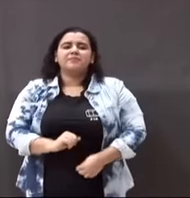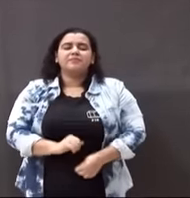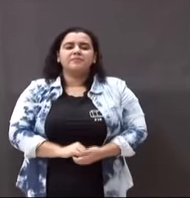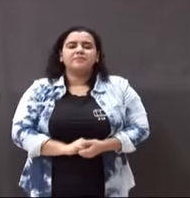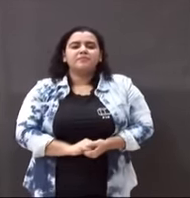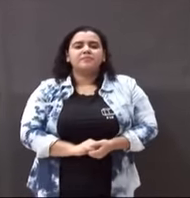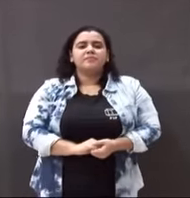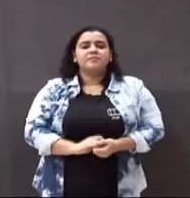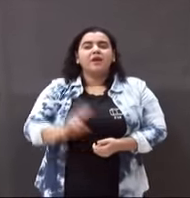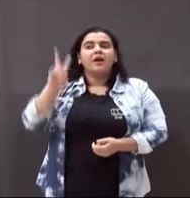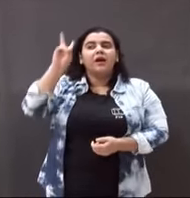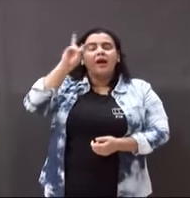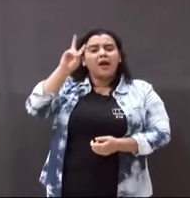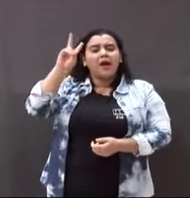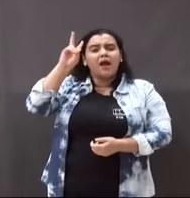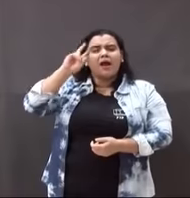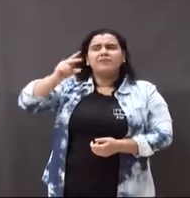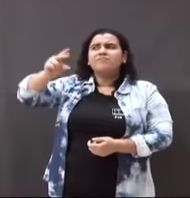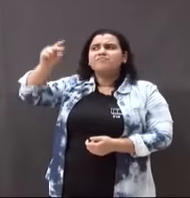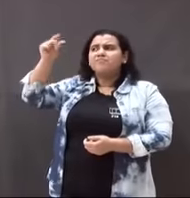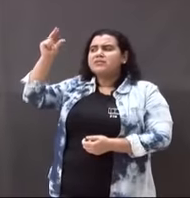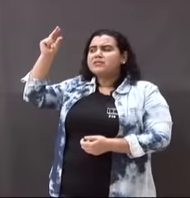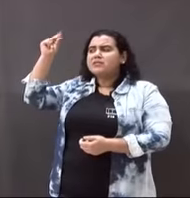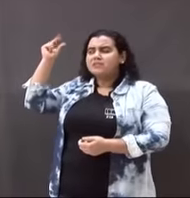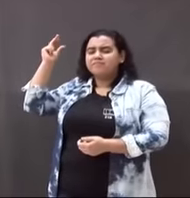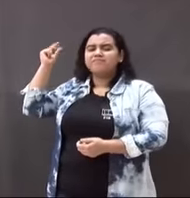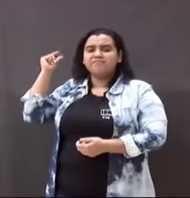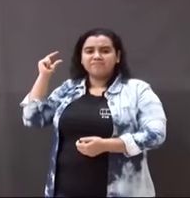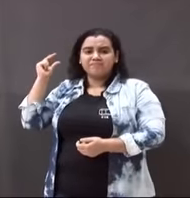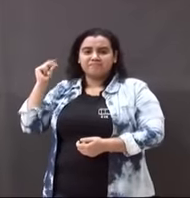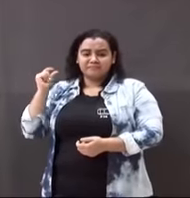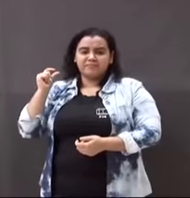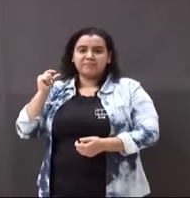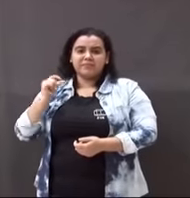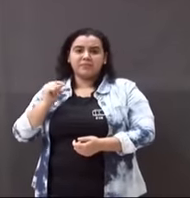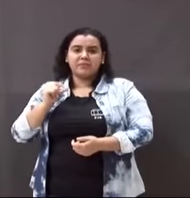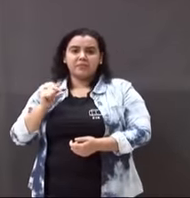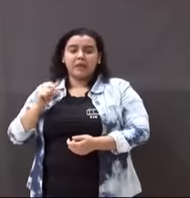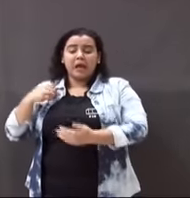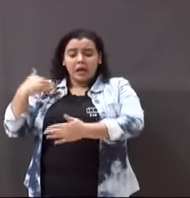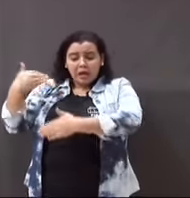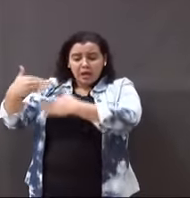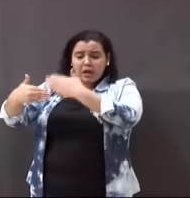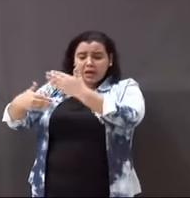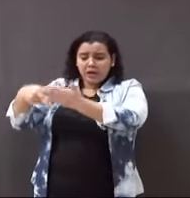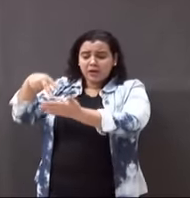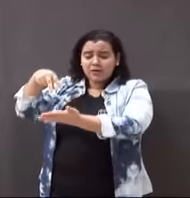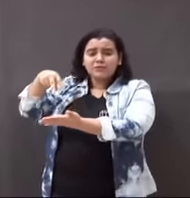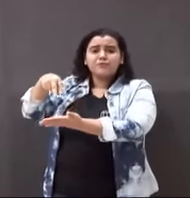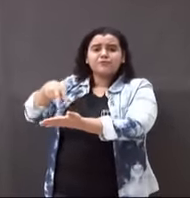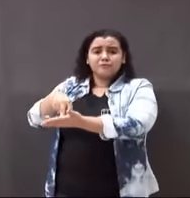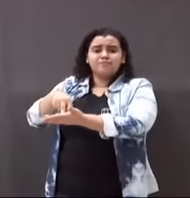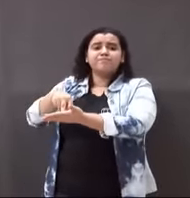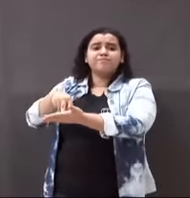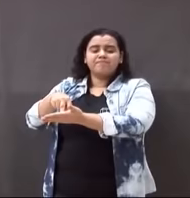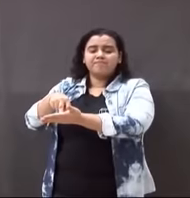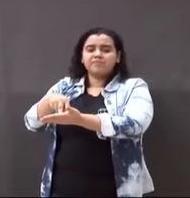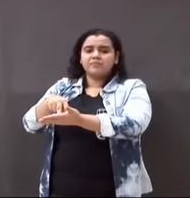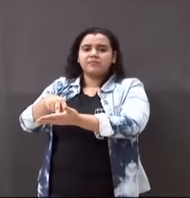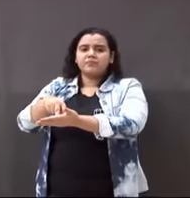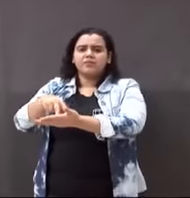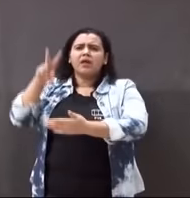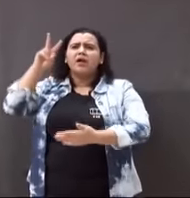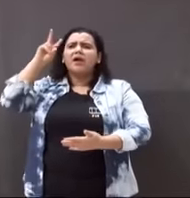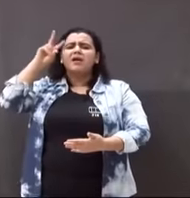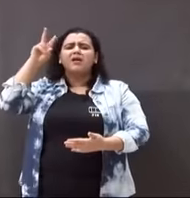Lembra da onde você veio e aonde que você chegou. Corre! Lembra